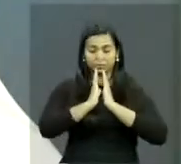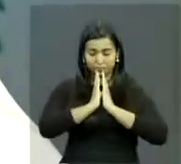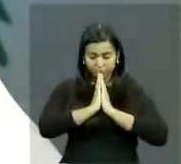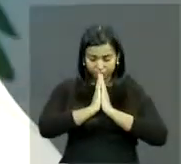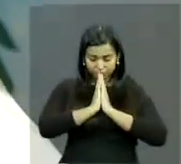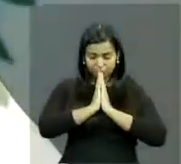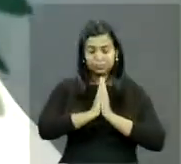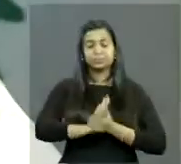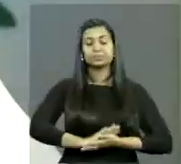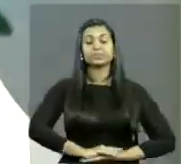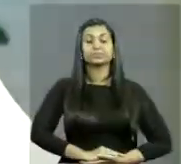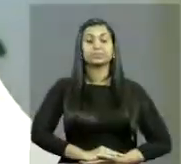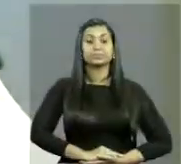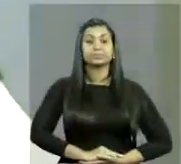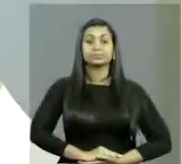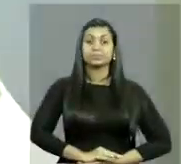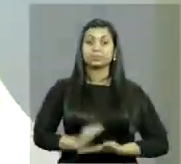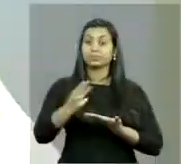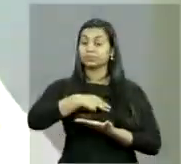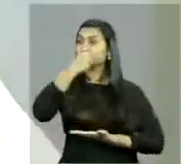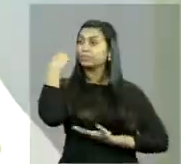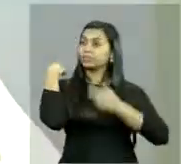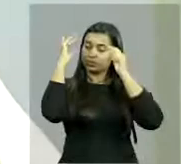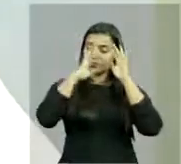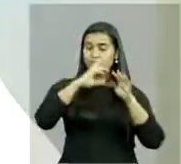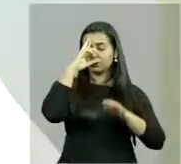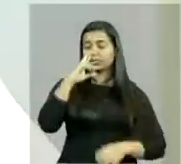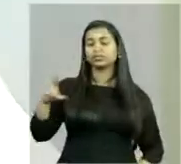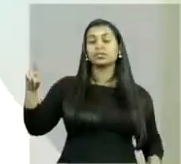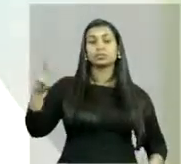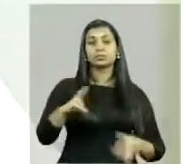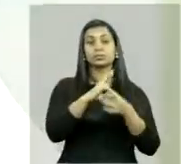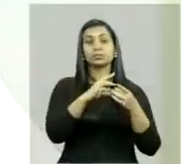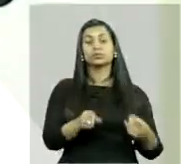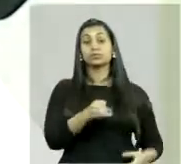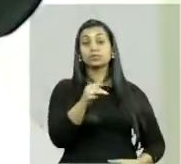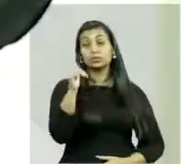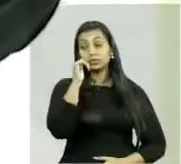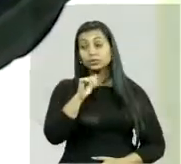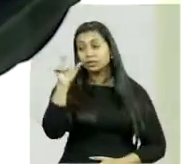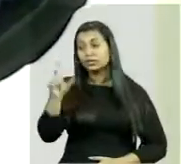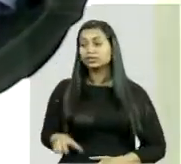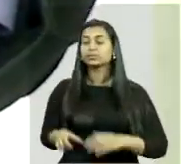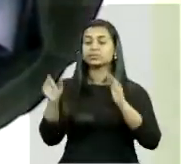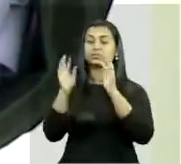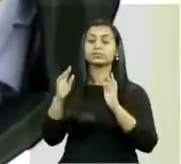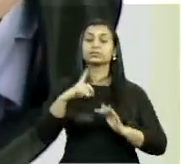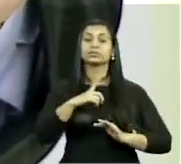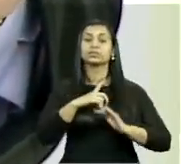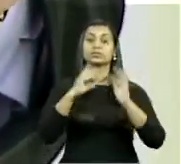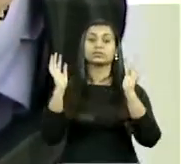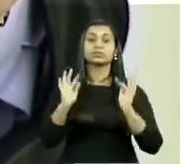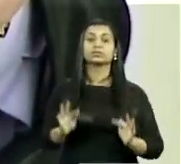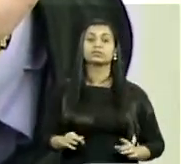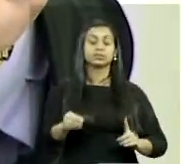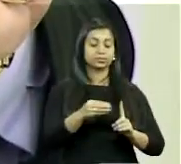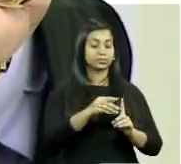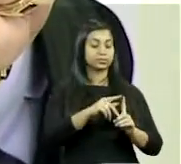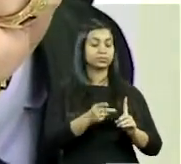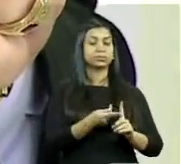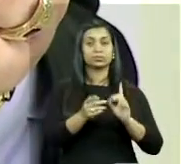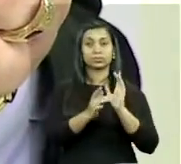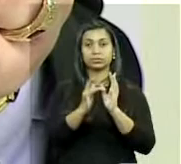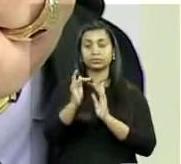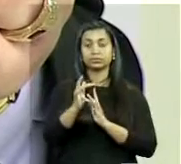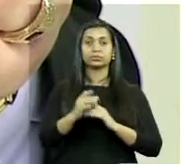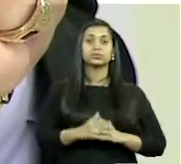na hora de nossa morte. Amém. Ave Maria, cheia de graça, o Senhor é convosco. Bendita sois vós entre as mulheres e